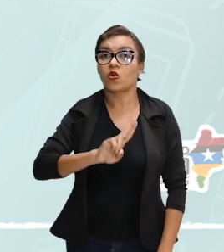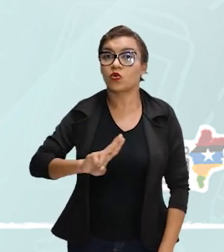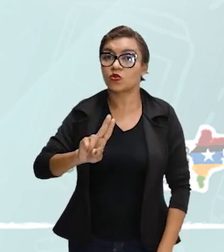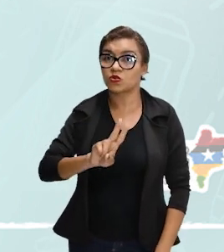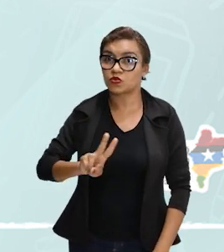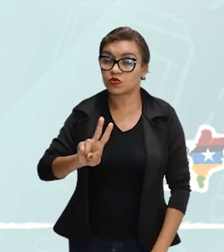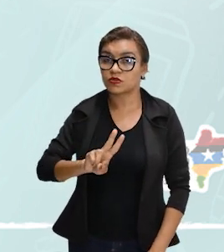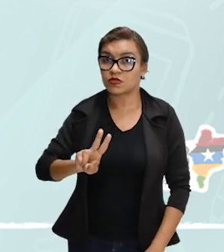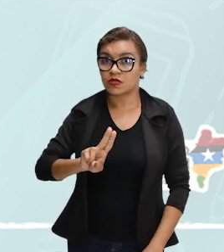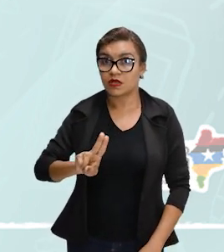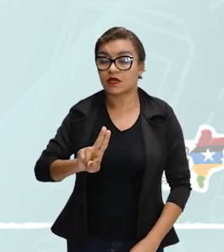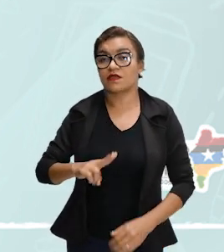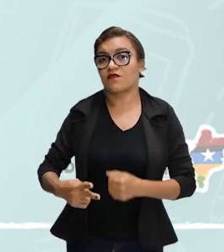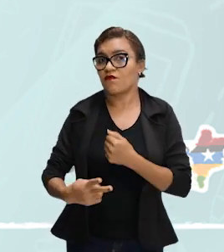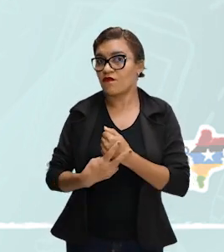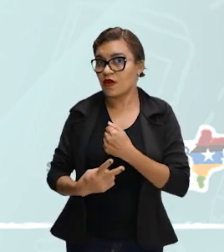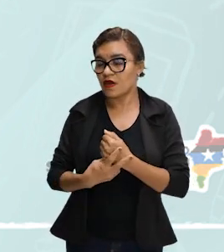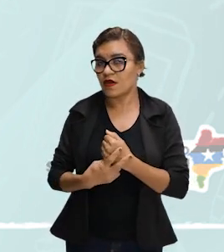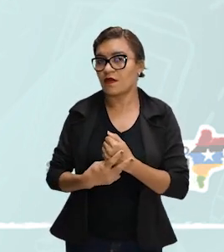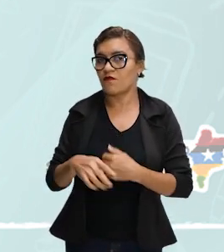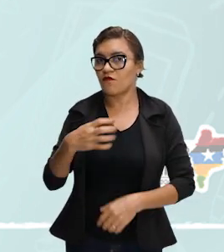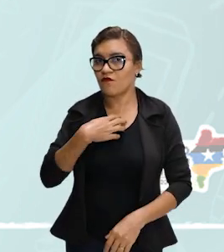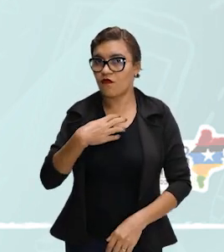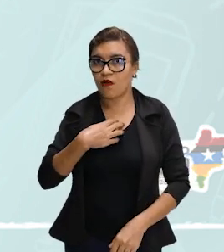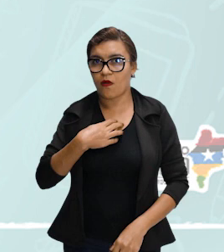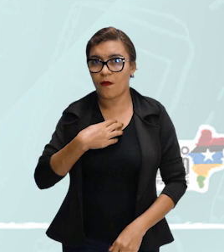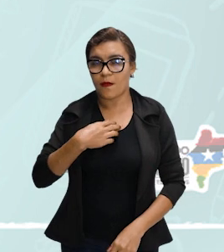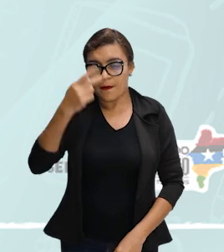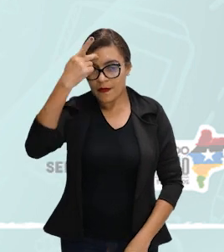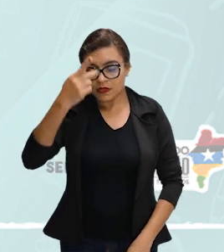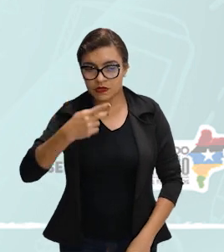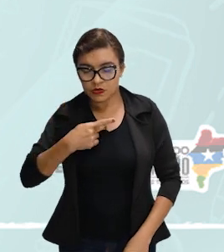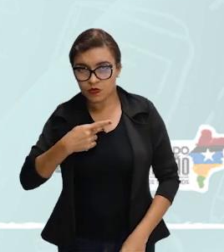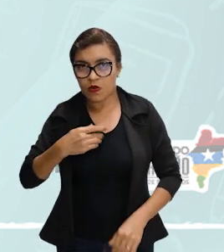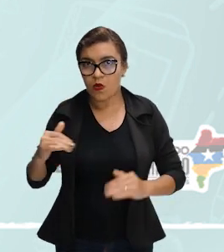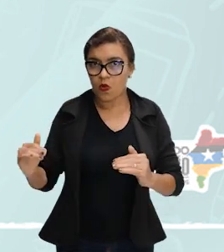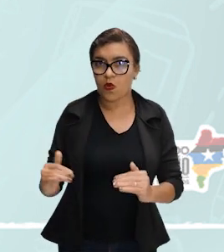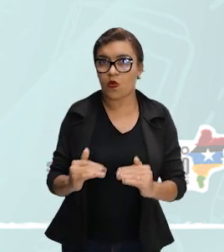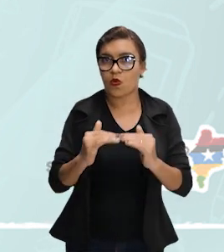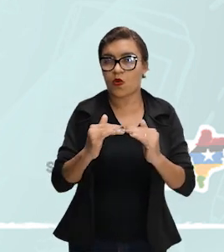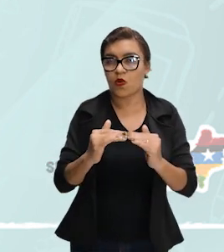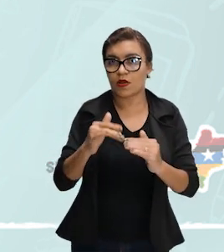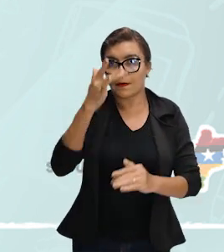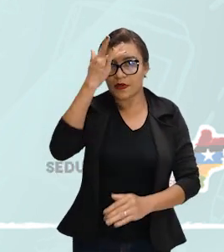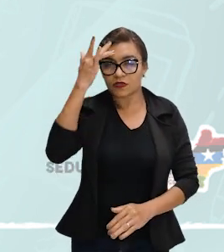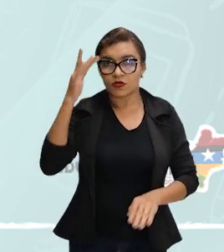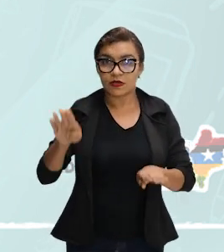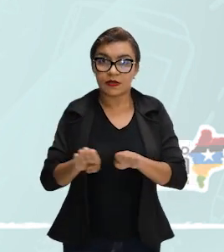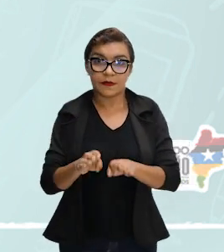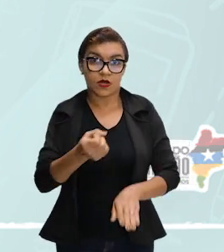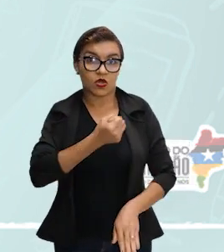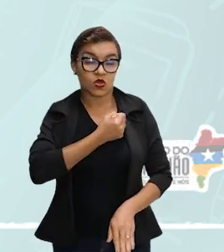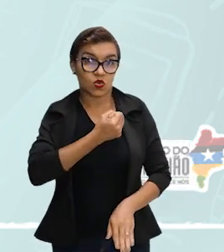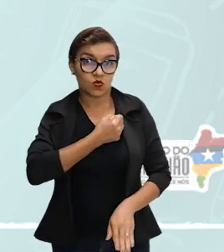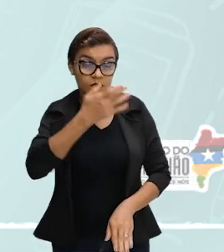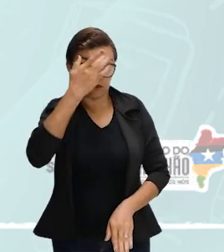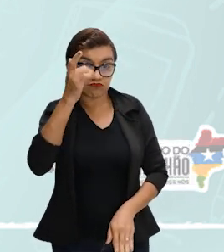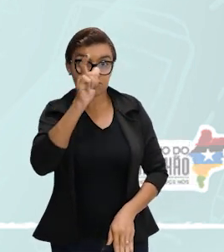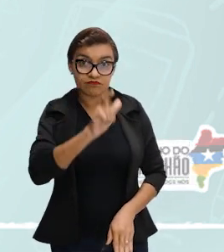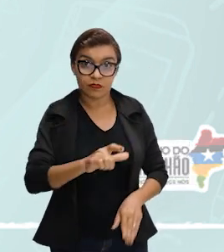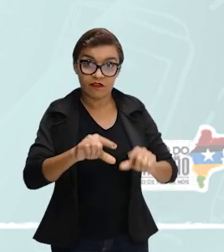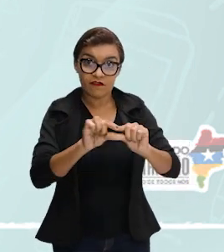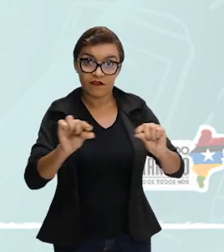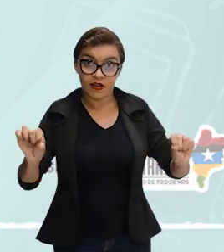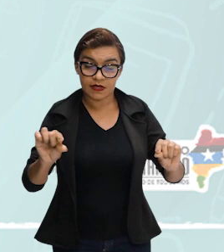verbal. Um verbo, na sua forma pessoal, concorda com pessoa e número com o sujeito da oração.